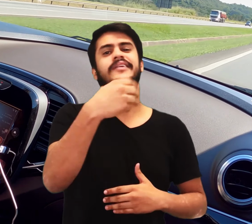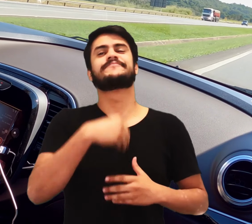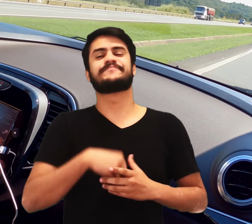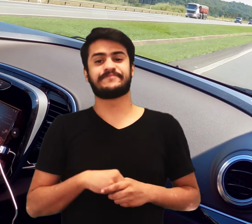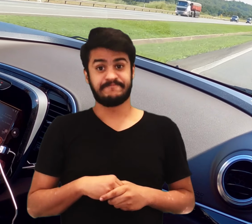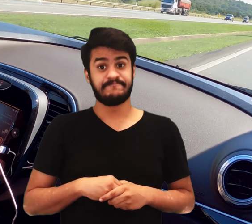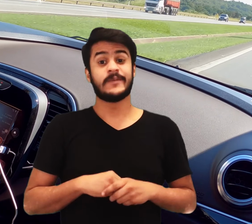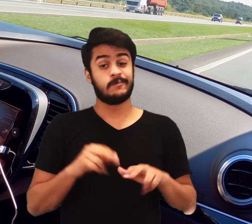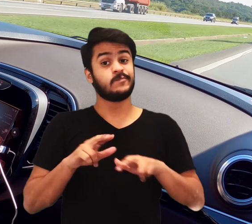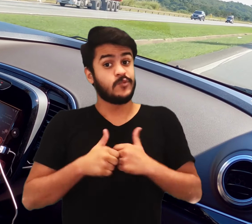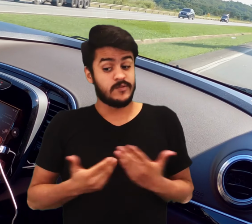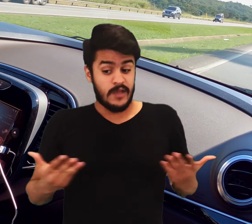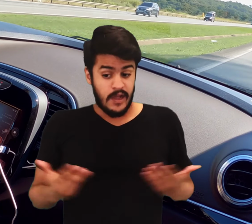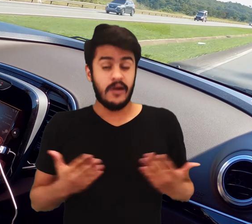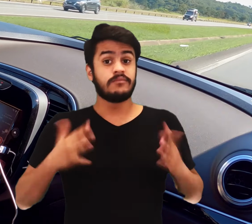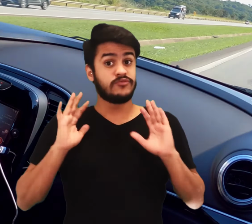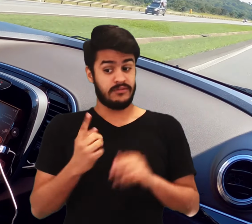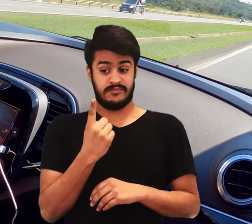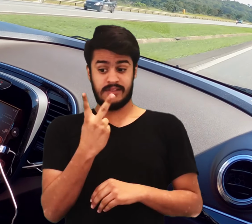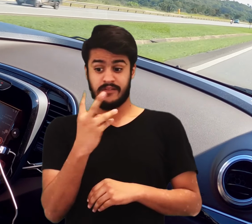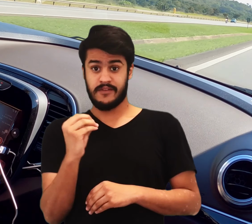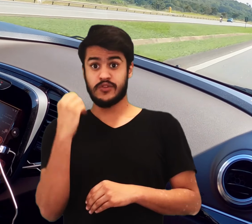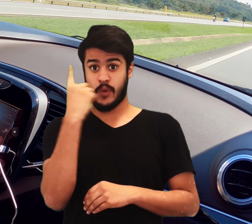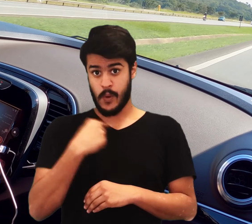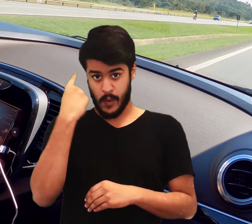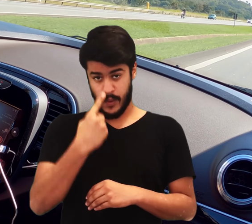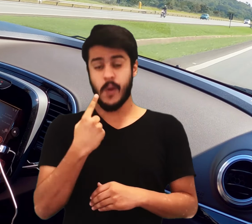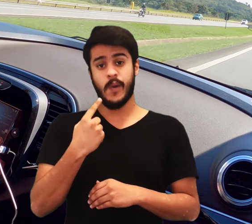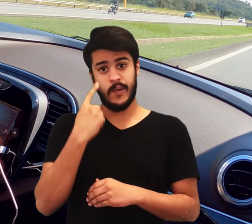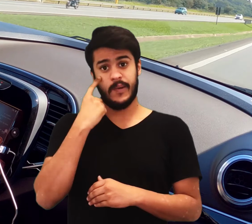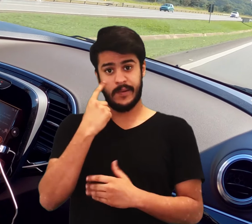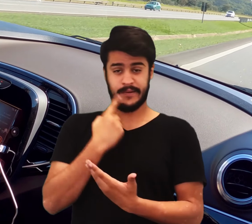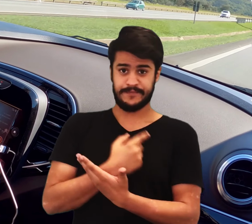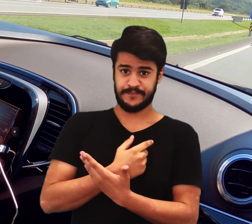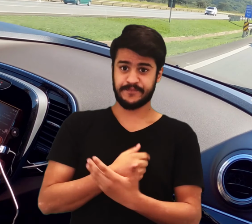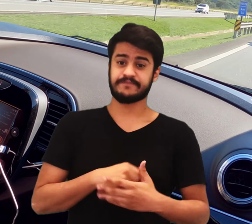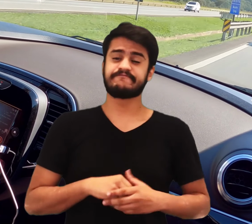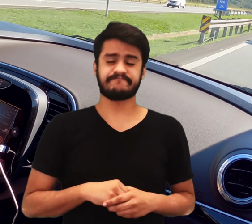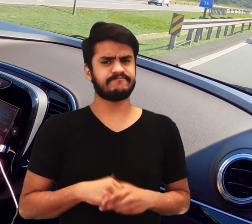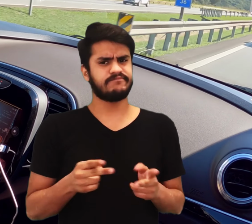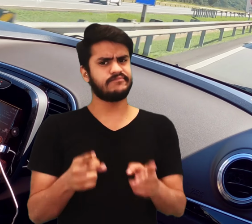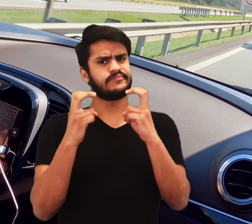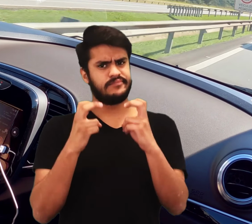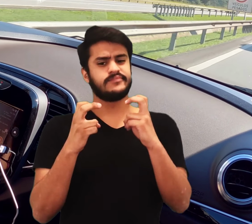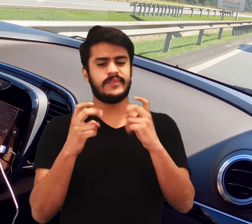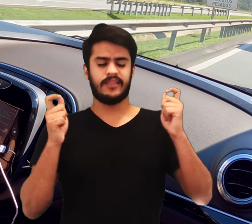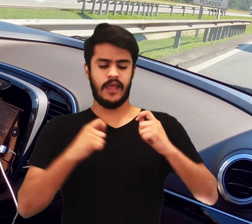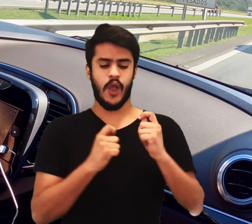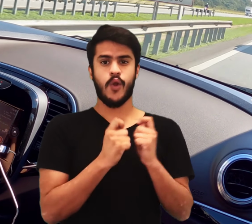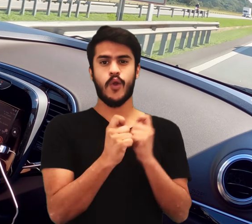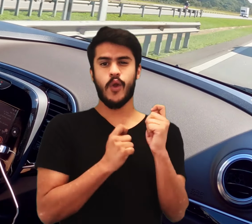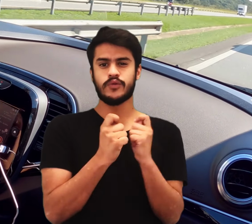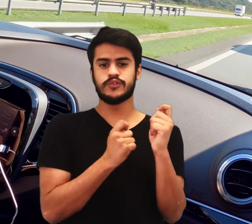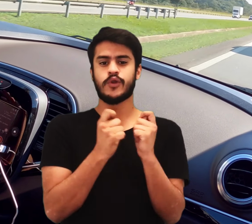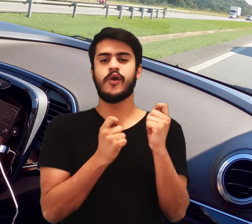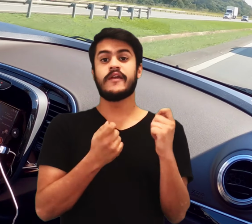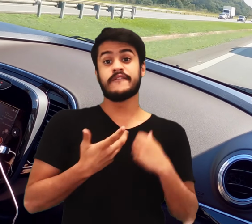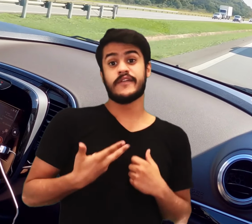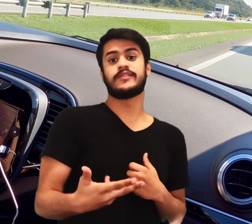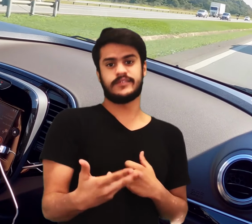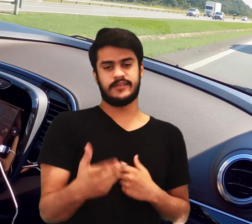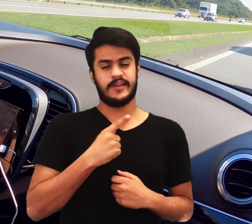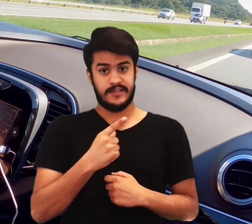veja. Então, aqui a gente já está aí perto de 120 km por hora, vou tirar o pé para aproximar demais o carro da frente, mas note que você consegue controlar a